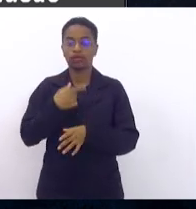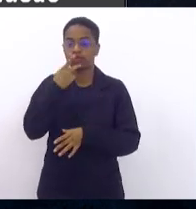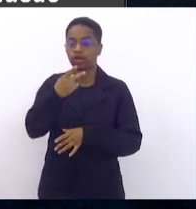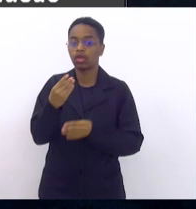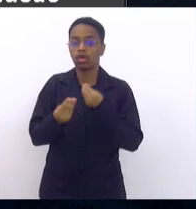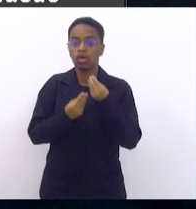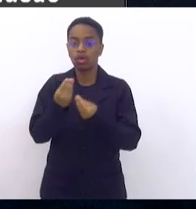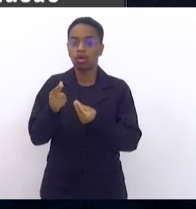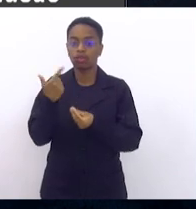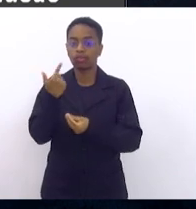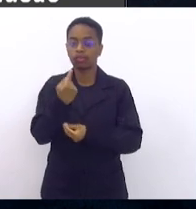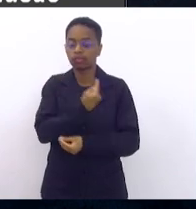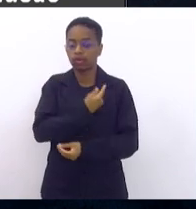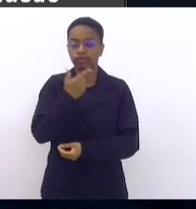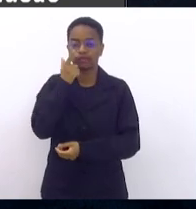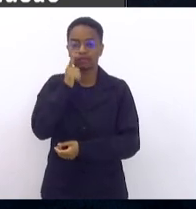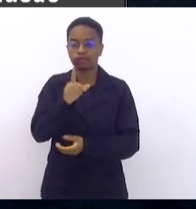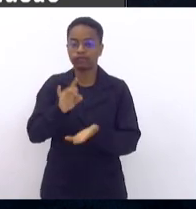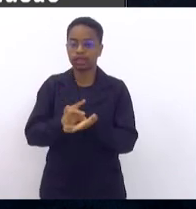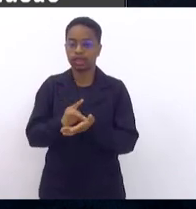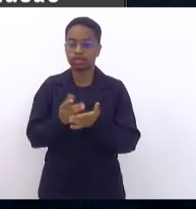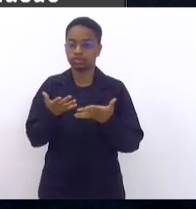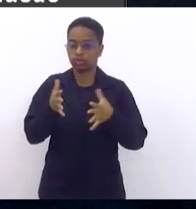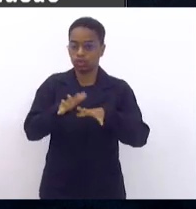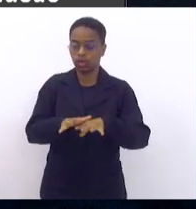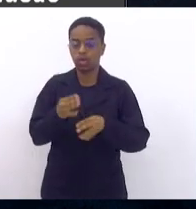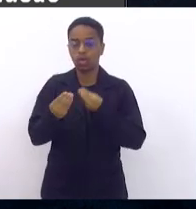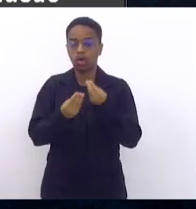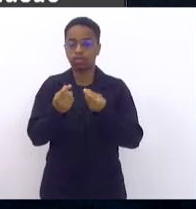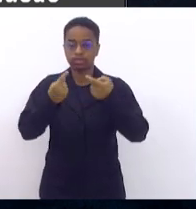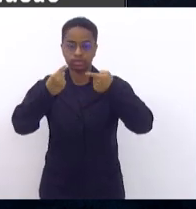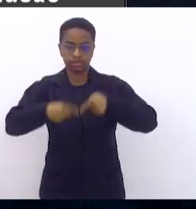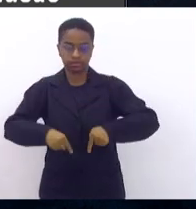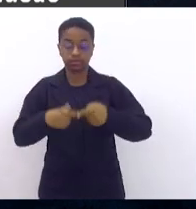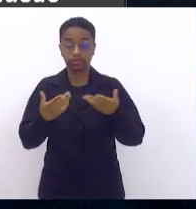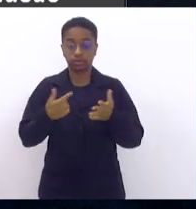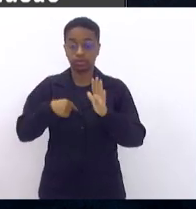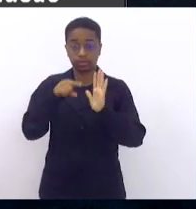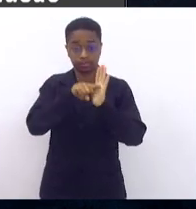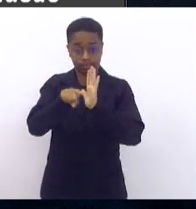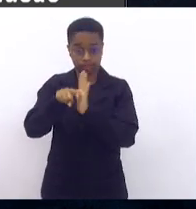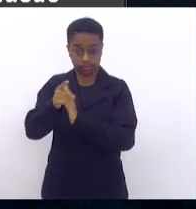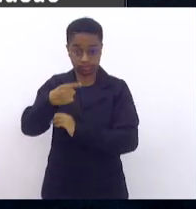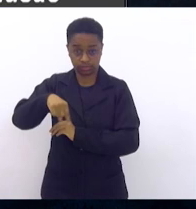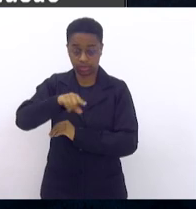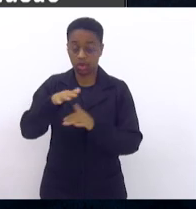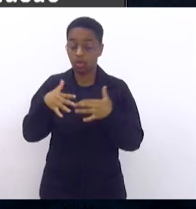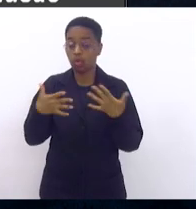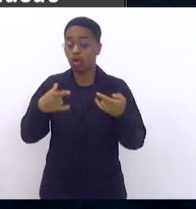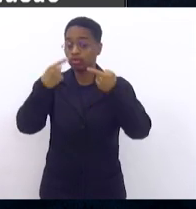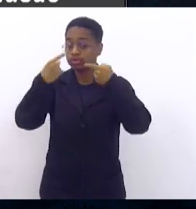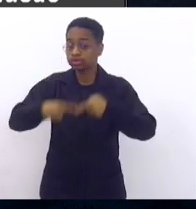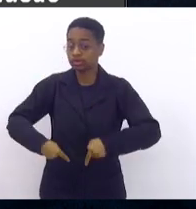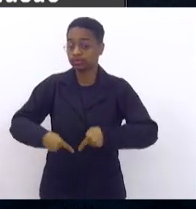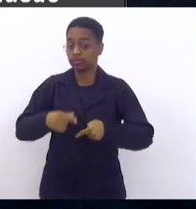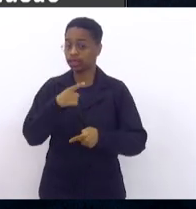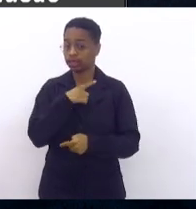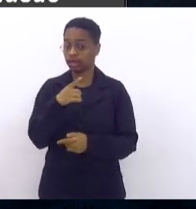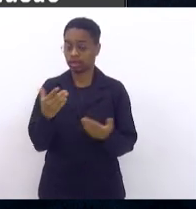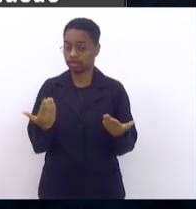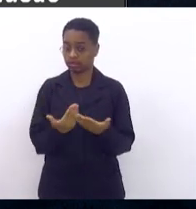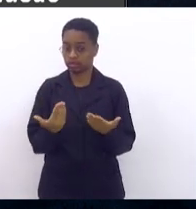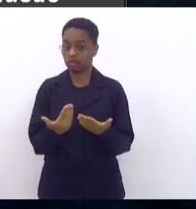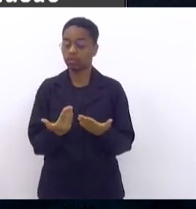que a gente inclui Quais são os desafios que a gente tem então fica a pergunta né Quais são os desafios que nós temos